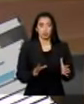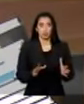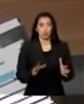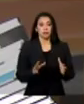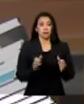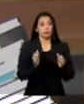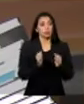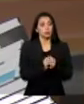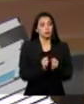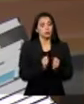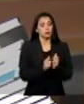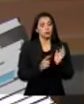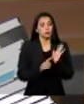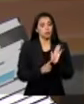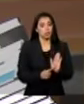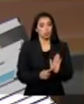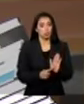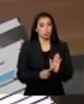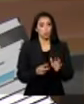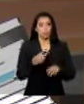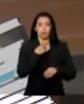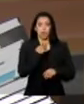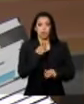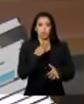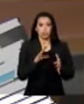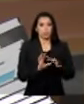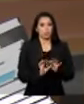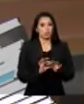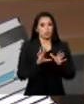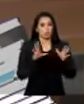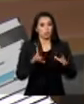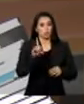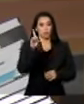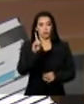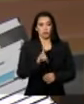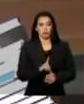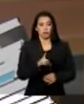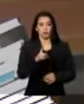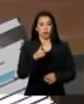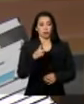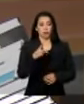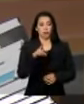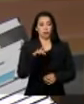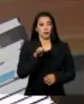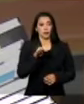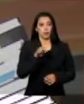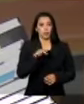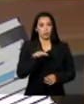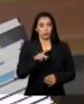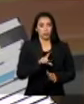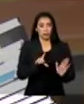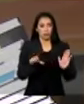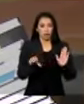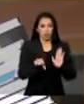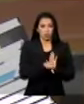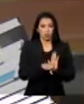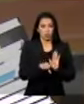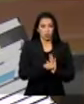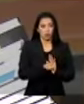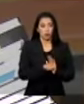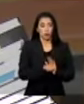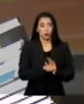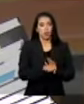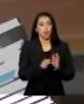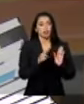enfatizando inviável, no que concerne ao direito penal, o exercício do poder